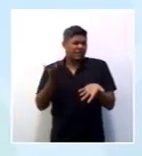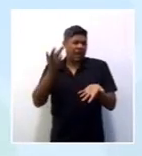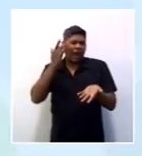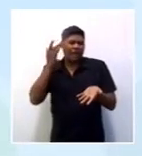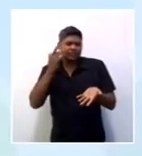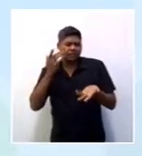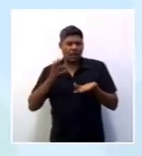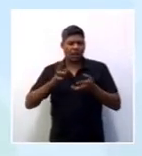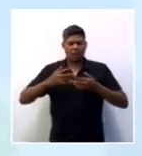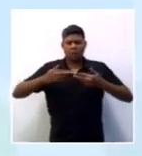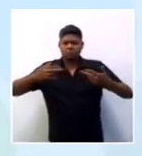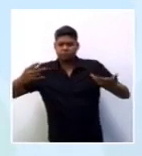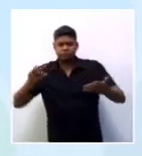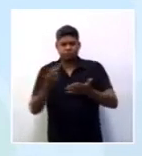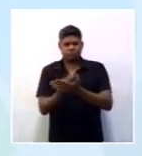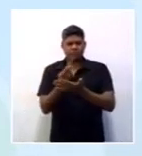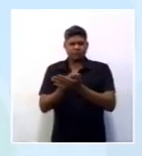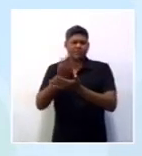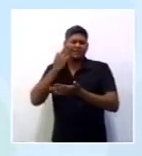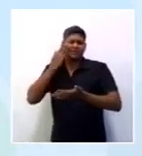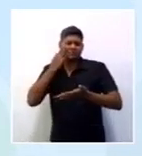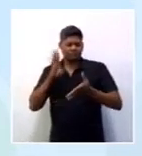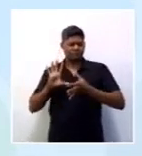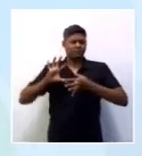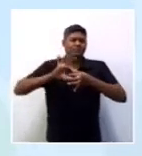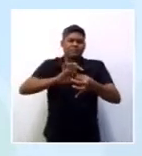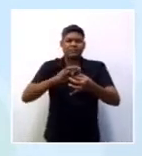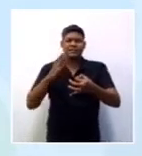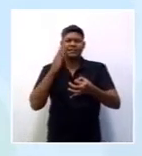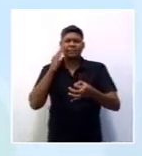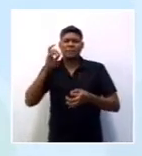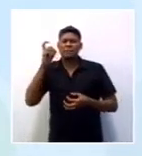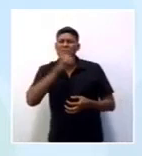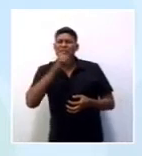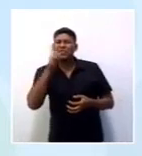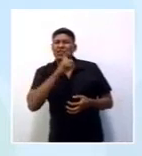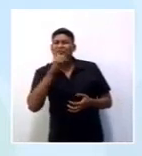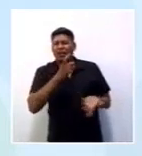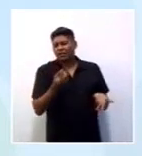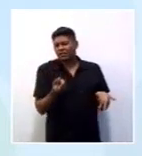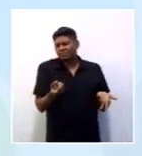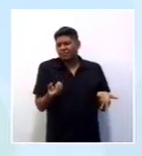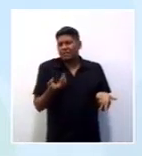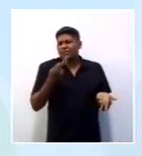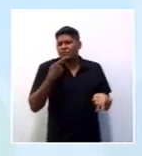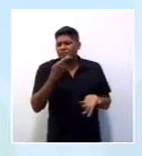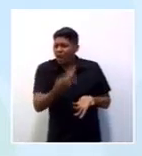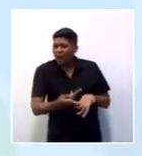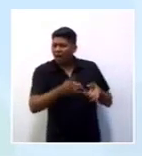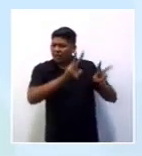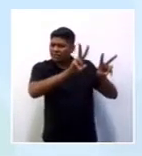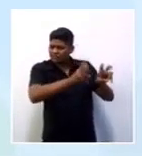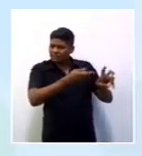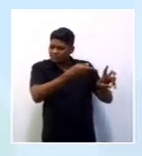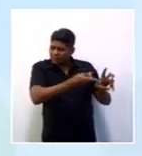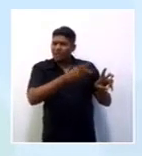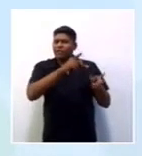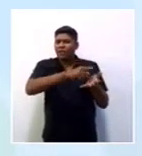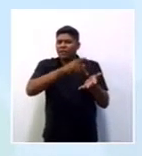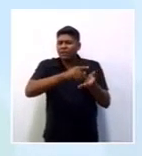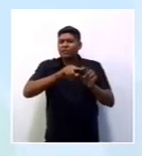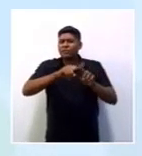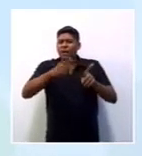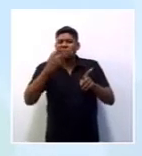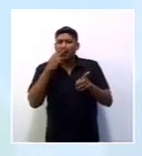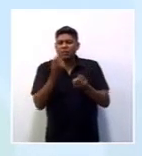e que não necessariamente vai ser uma mentira completa. Eles vão, na verdade, falar sobre algo que é verdadeiro, só que